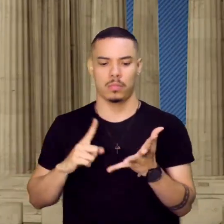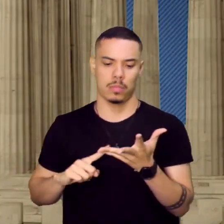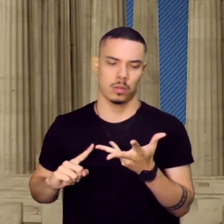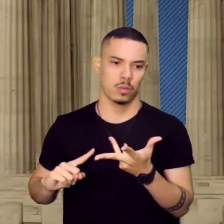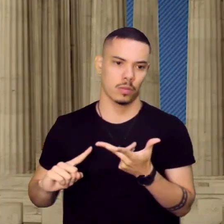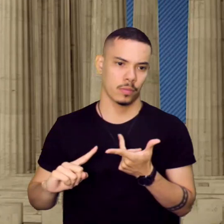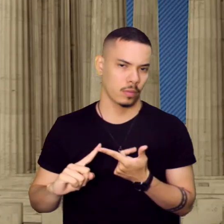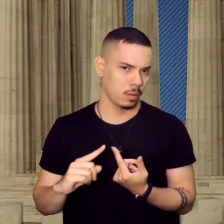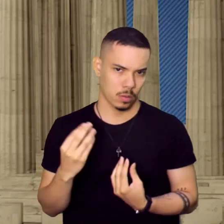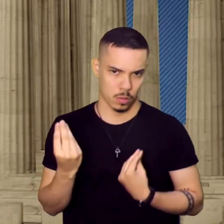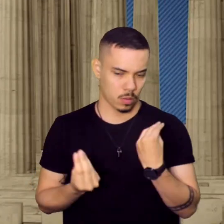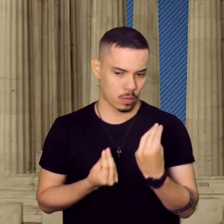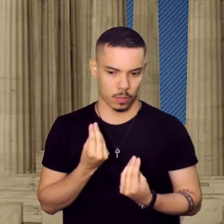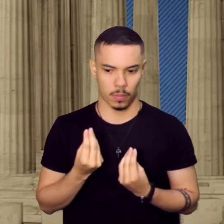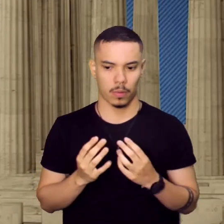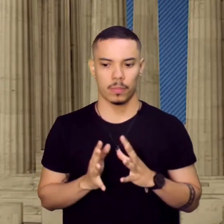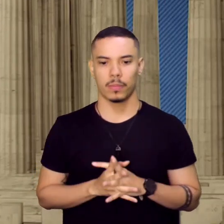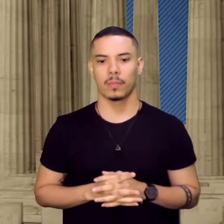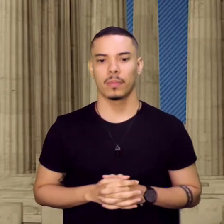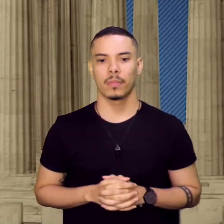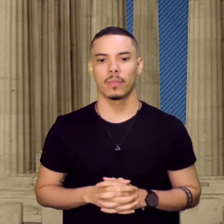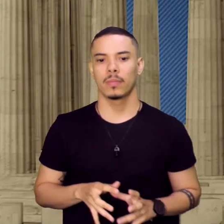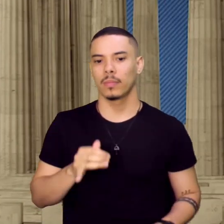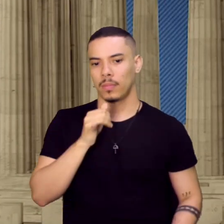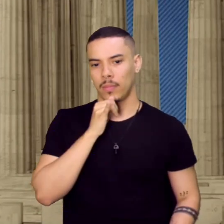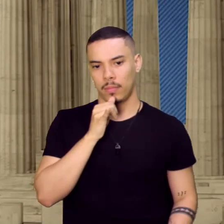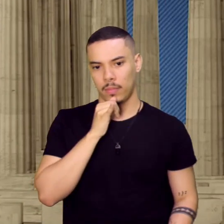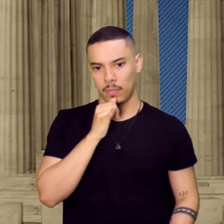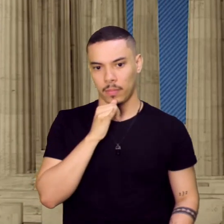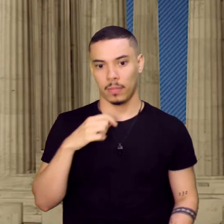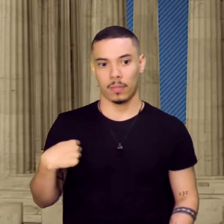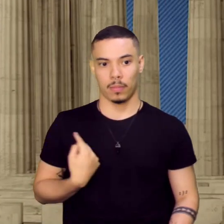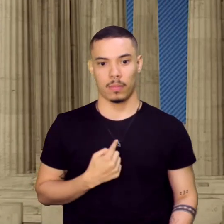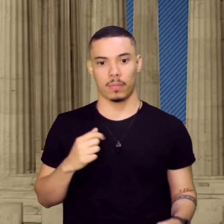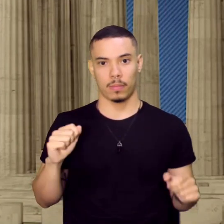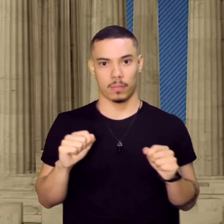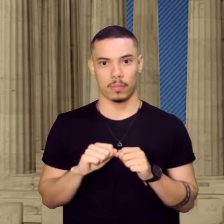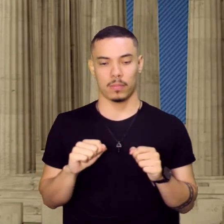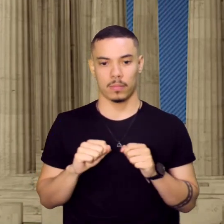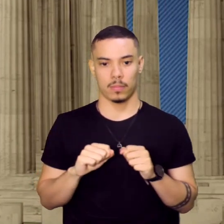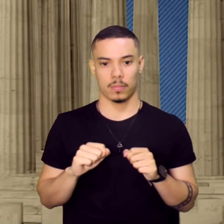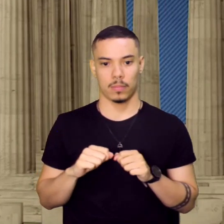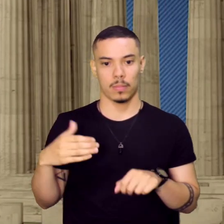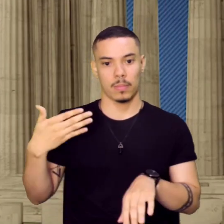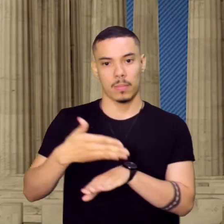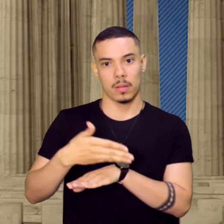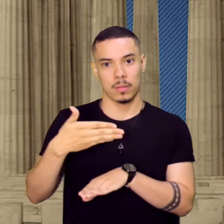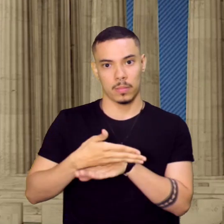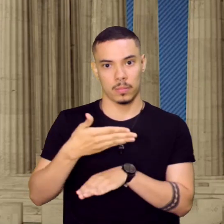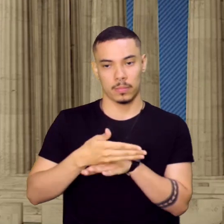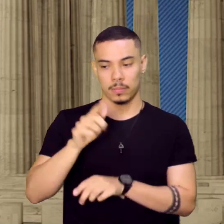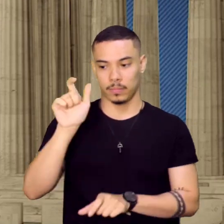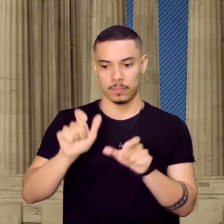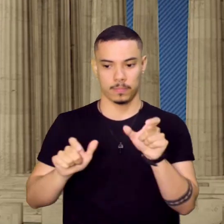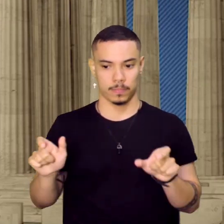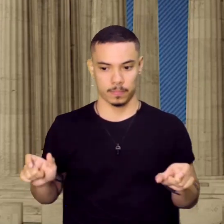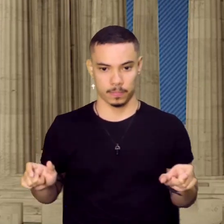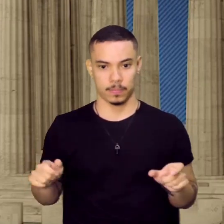Como que eu posso fazer isso vocês podem fazer a questão da participação Cidadã